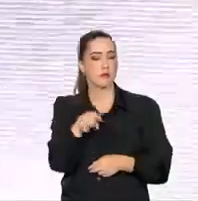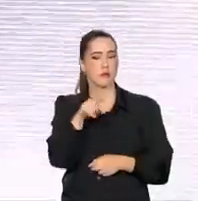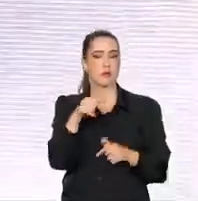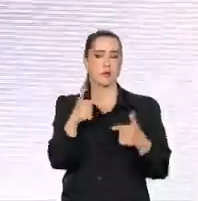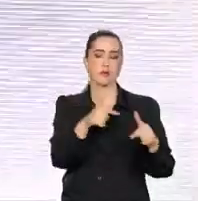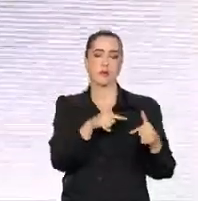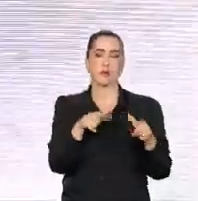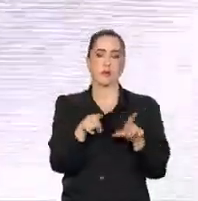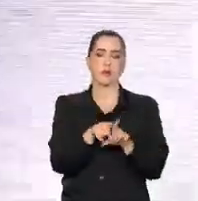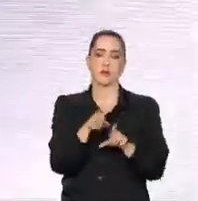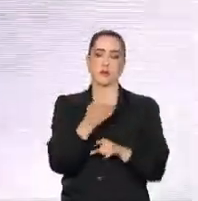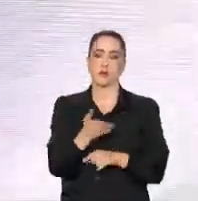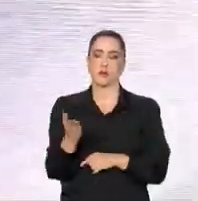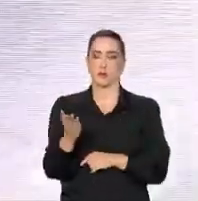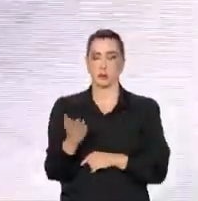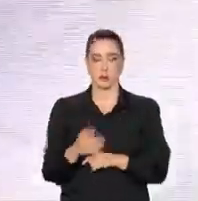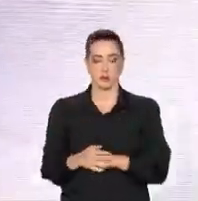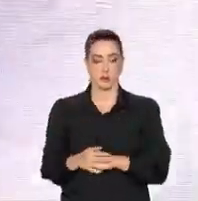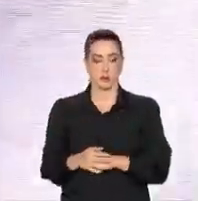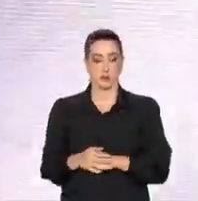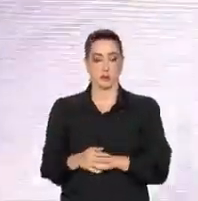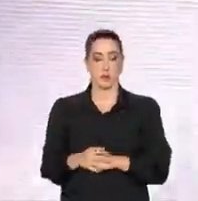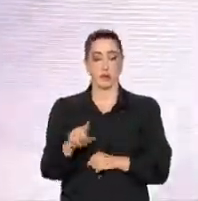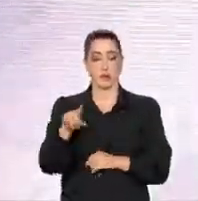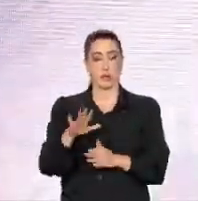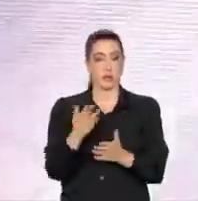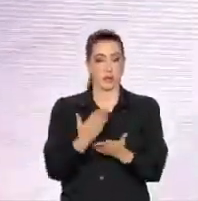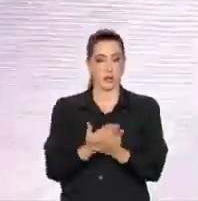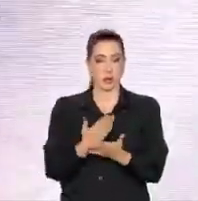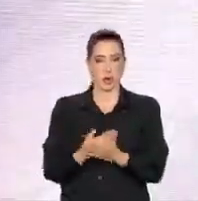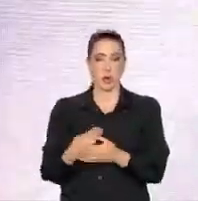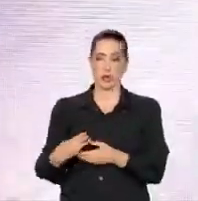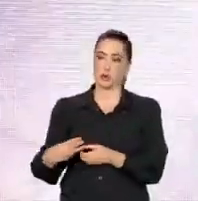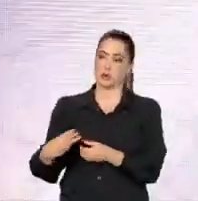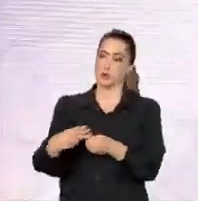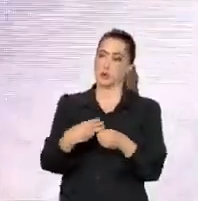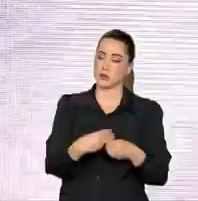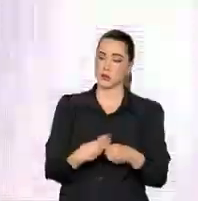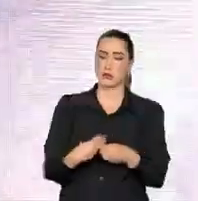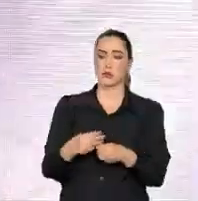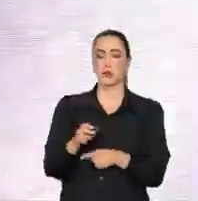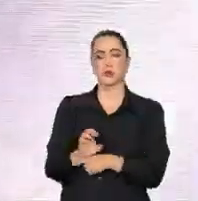é o reconhecimento do trabalho dessas escolas, desses municípios, desses estados,